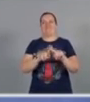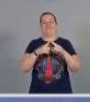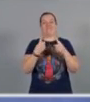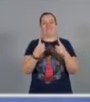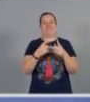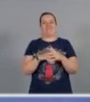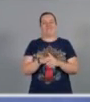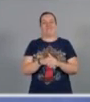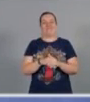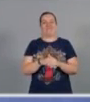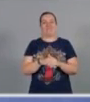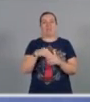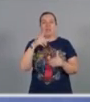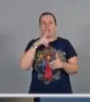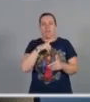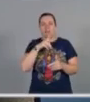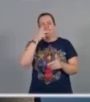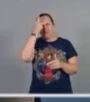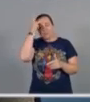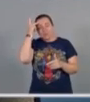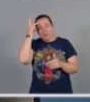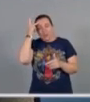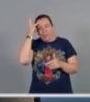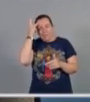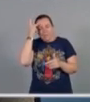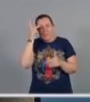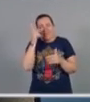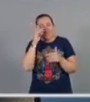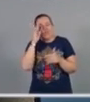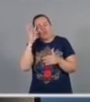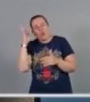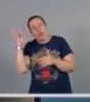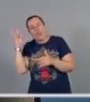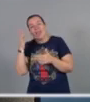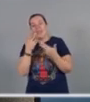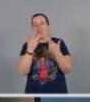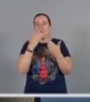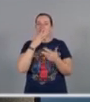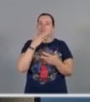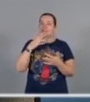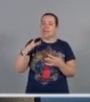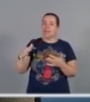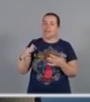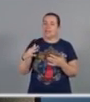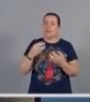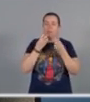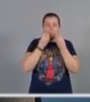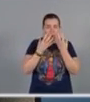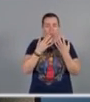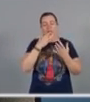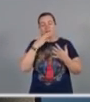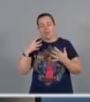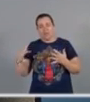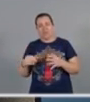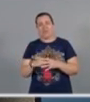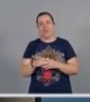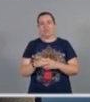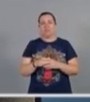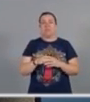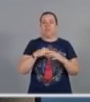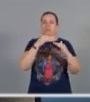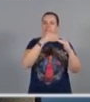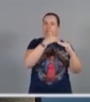o que as pessoas mais sonhadores do que as Crianças é bom enquanto criança um adulto